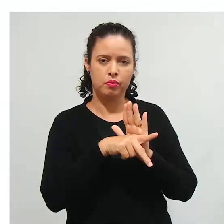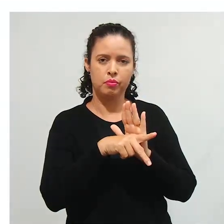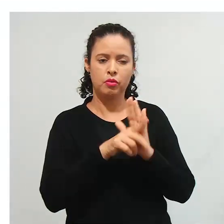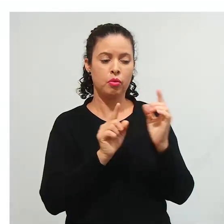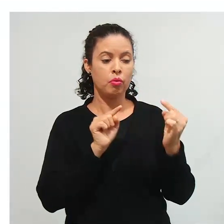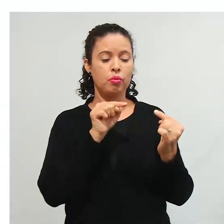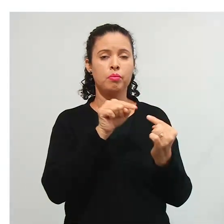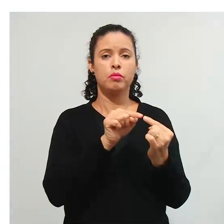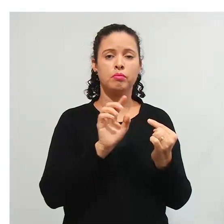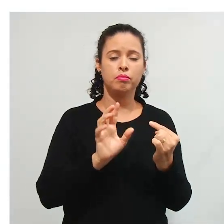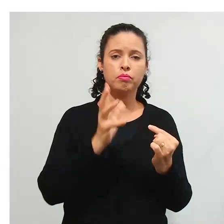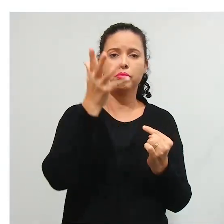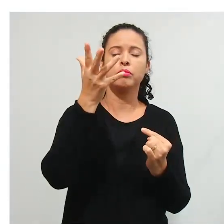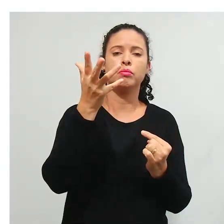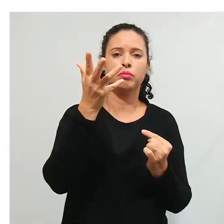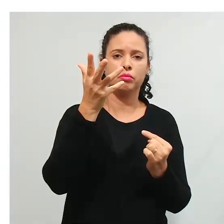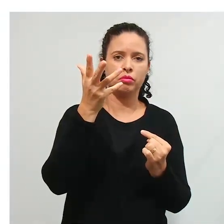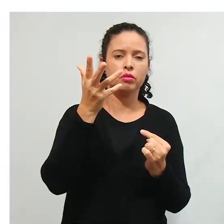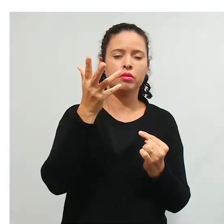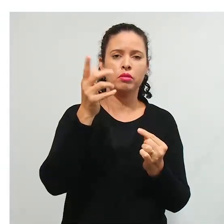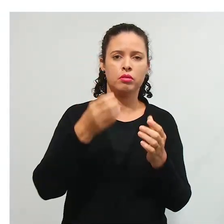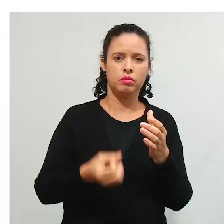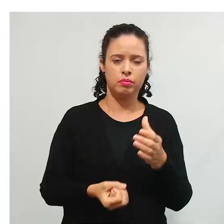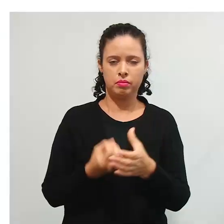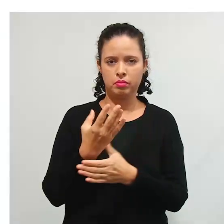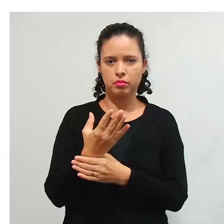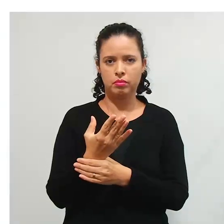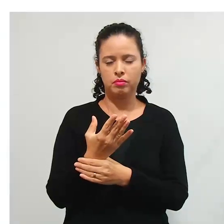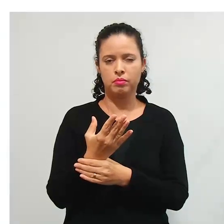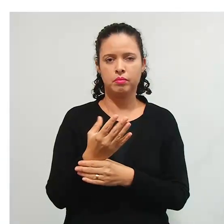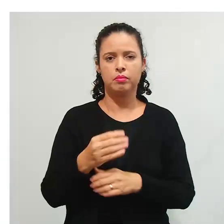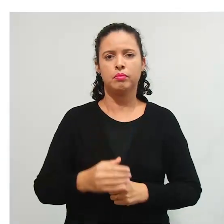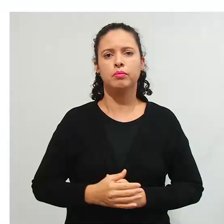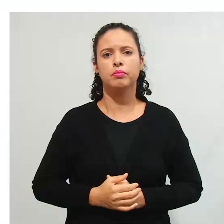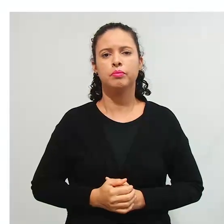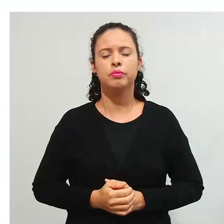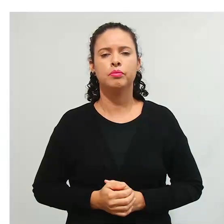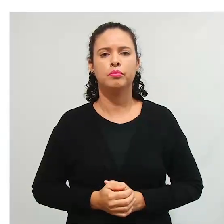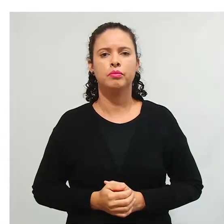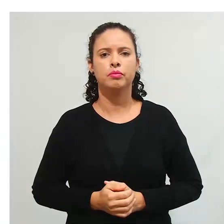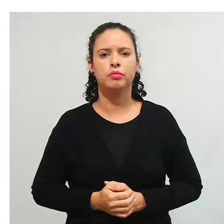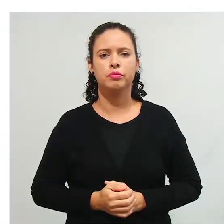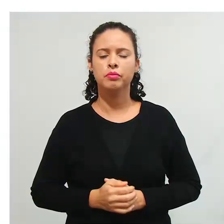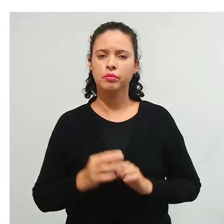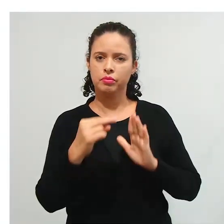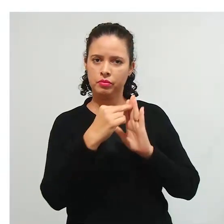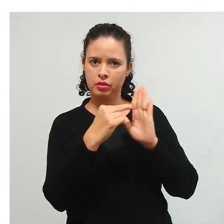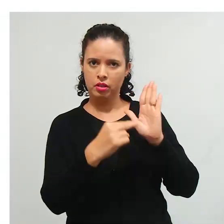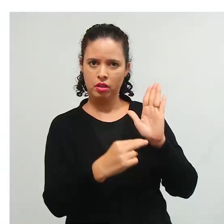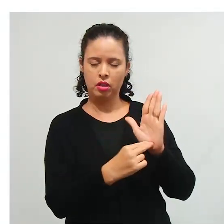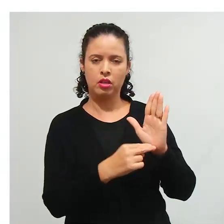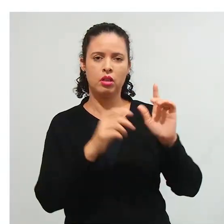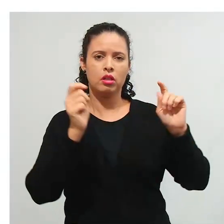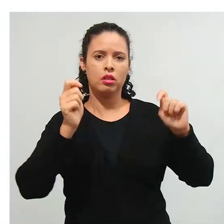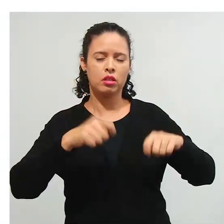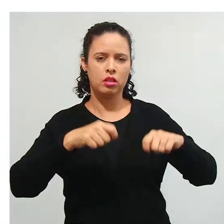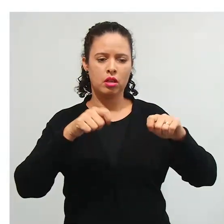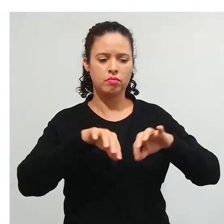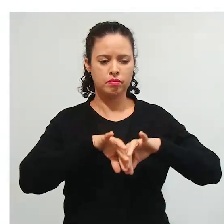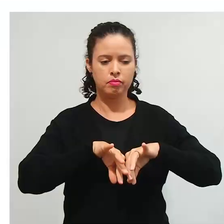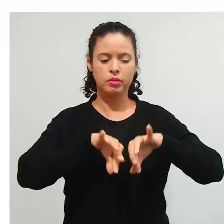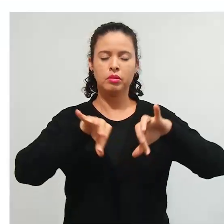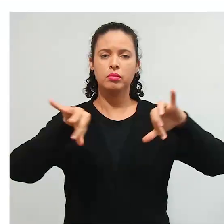acordo com a ocorrência do fato gerador, não do empenho. Esta regra possibilita